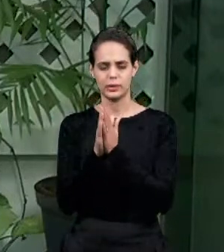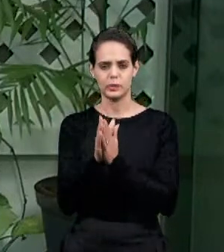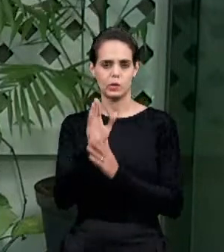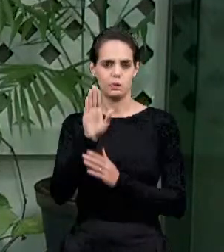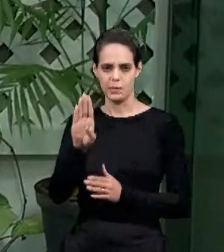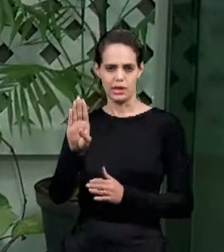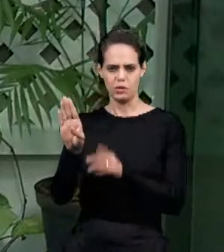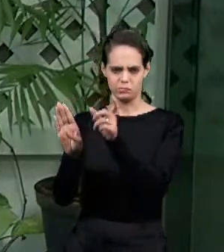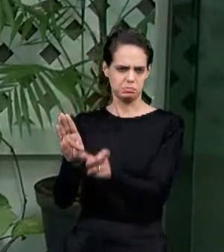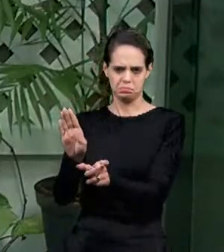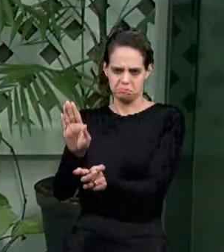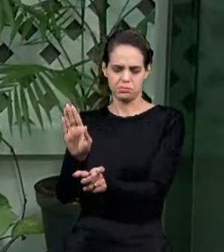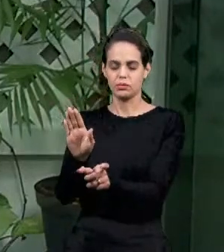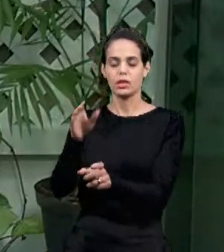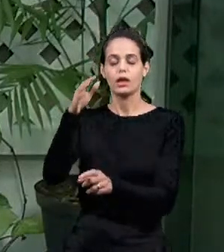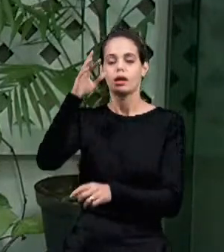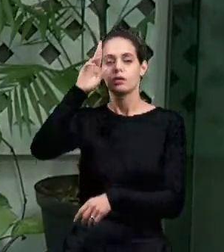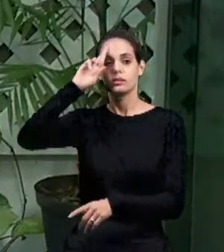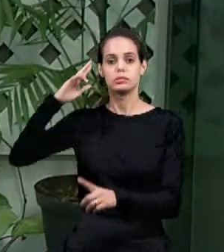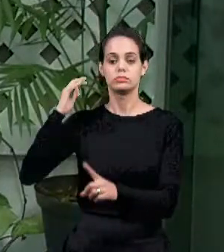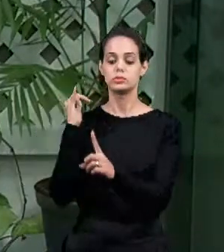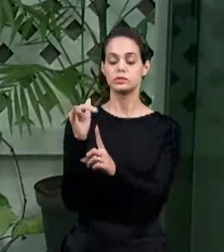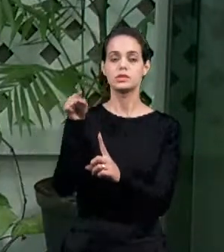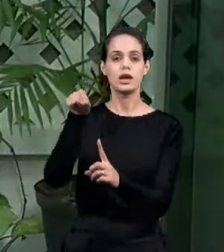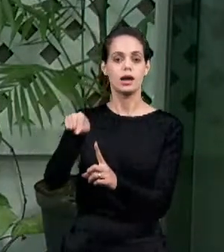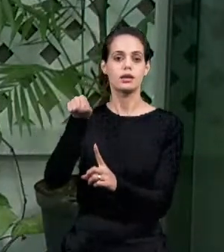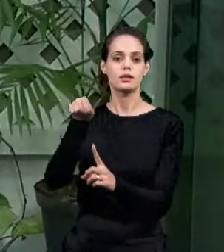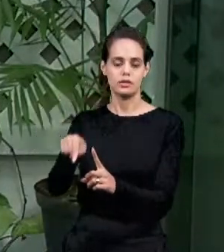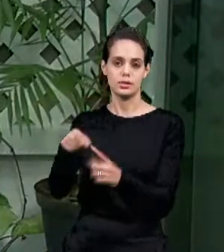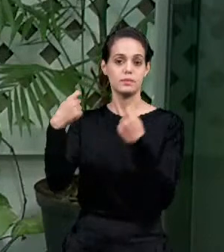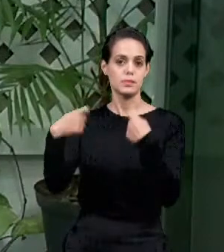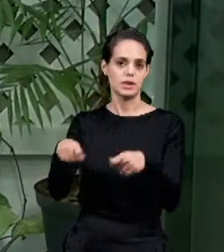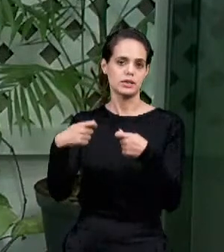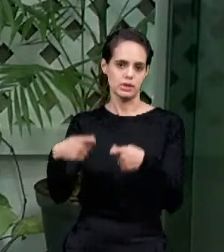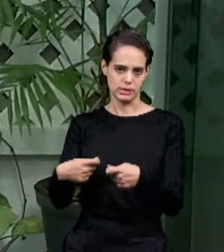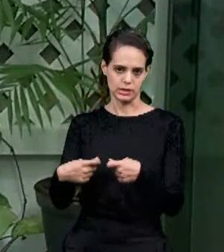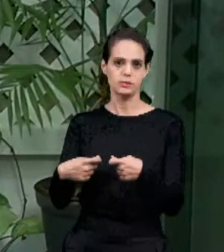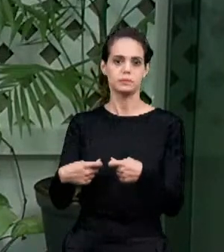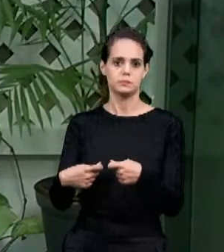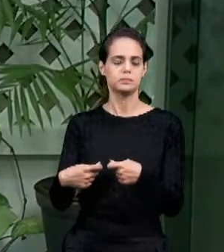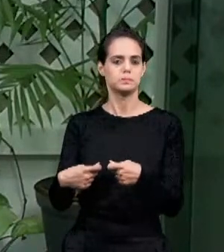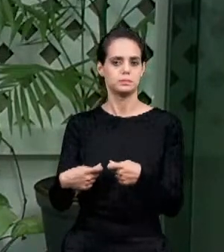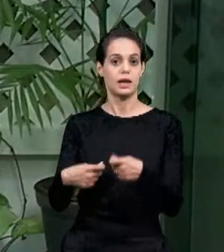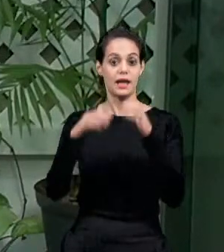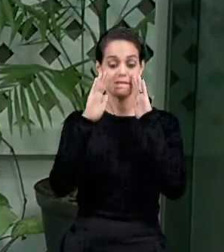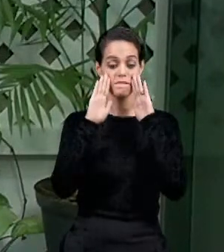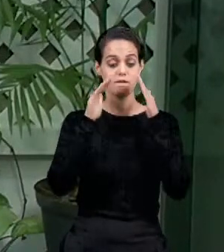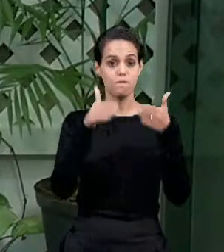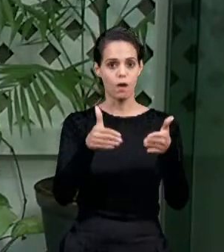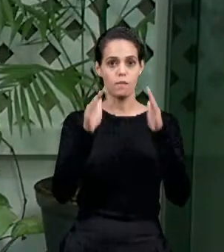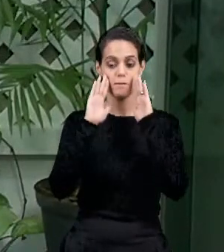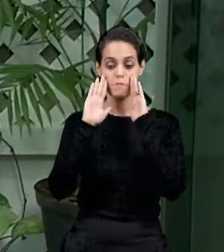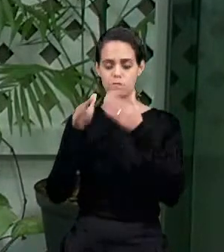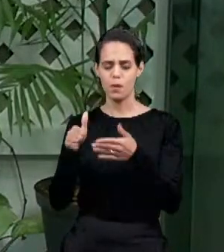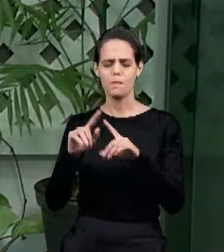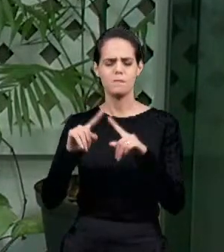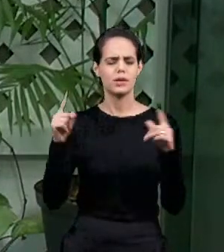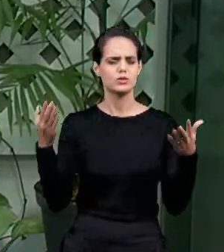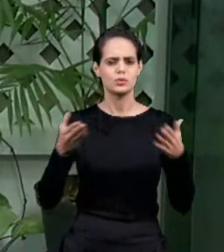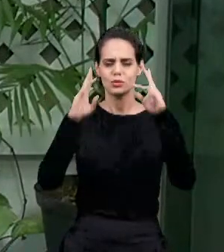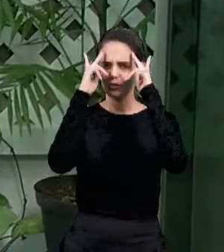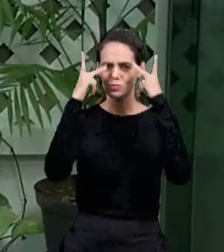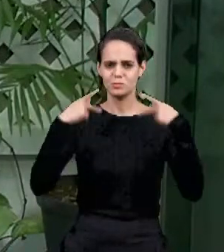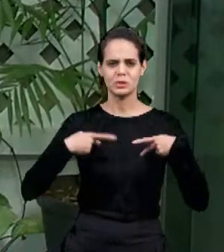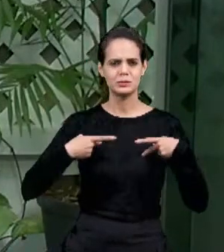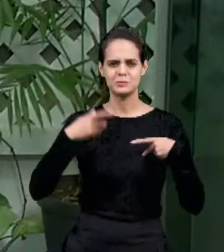profecia vem pela minha necessidade. Hoje, o homem não sabe qual a sua necessidade. Ele